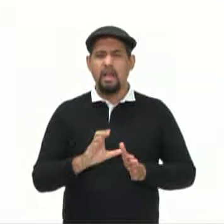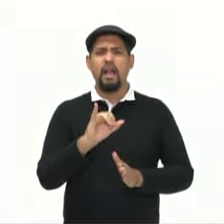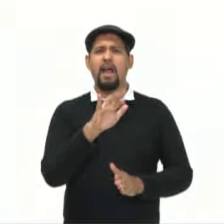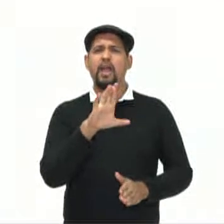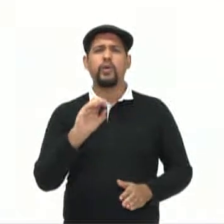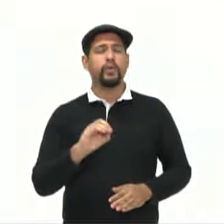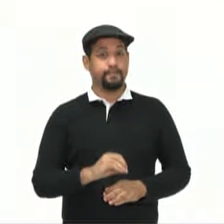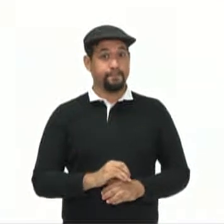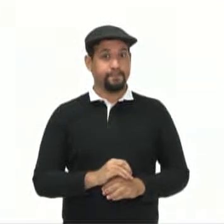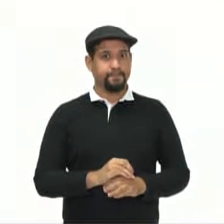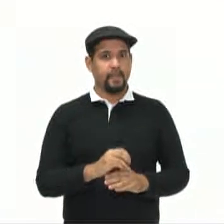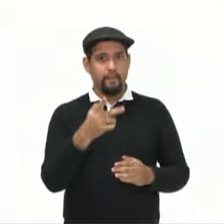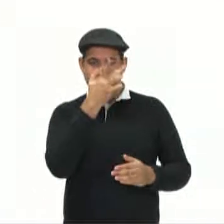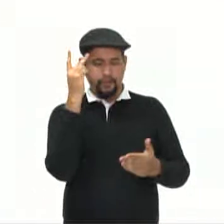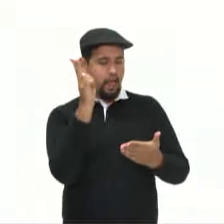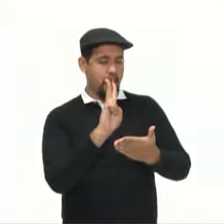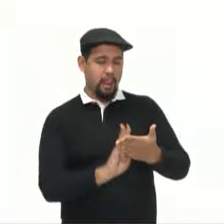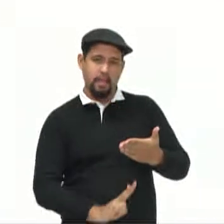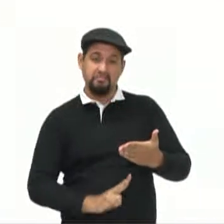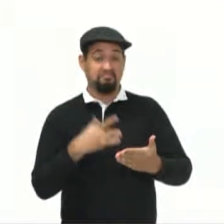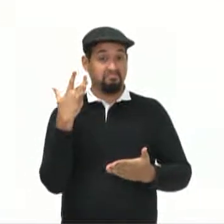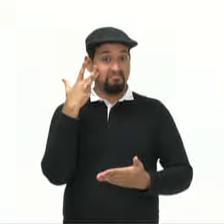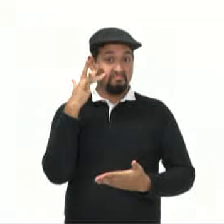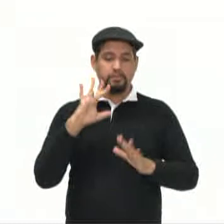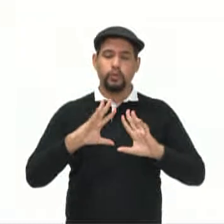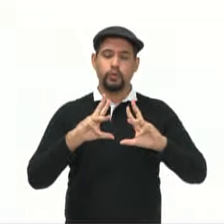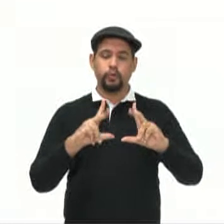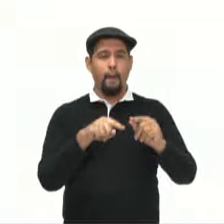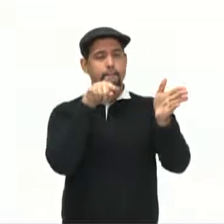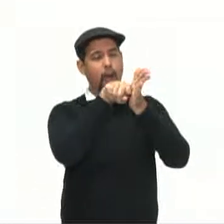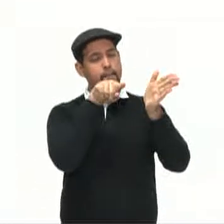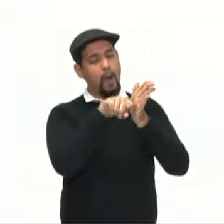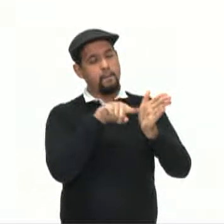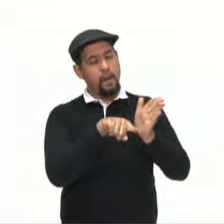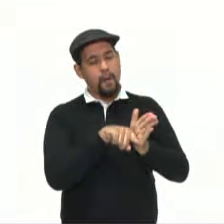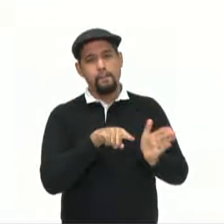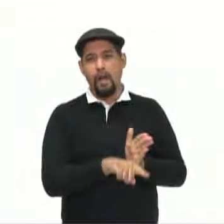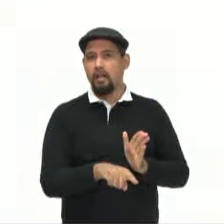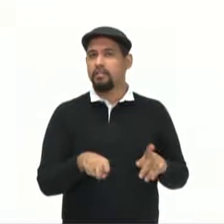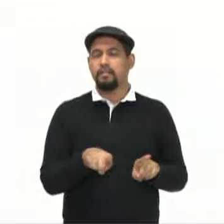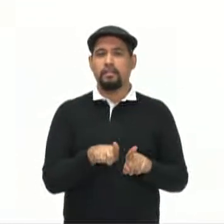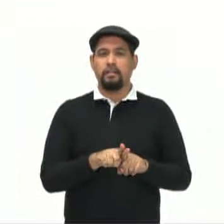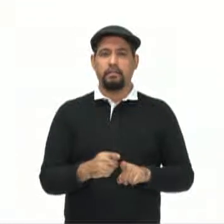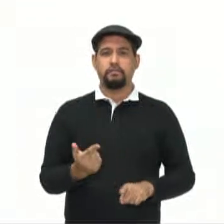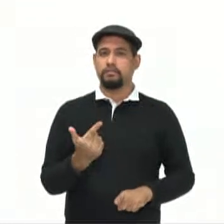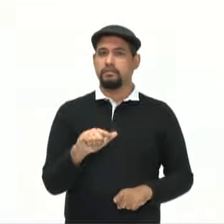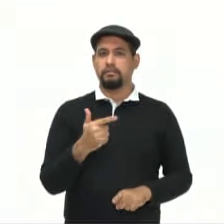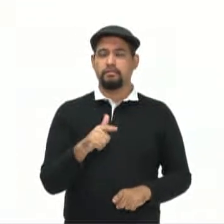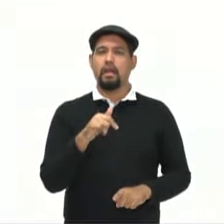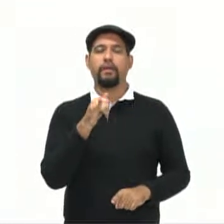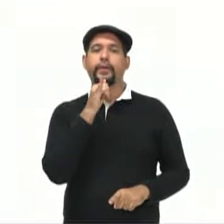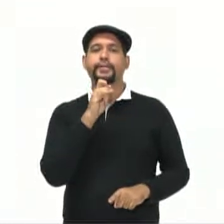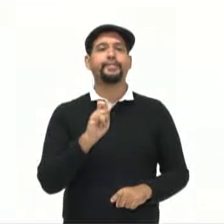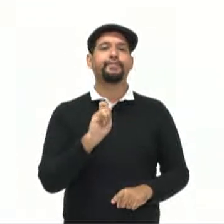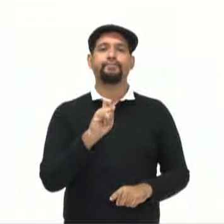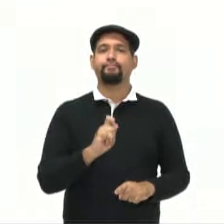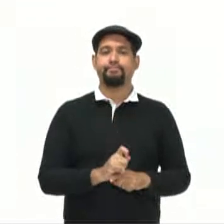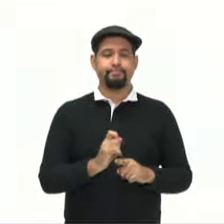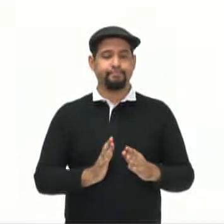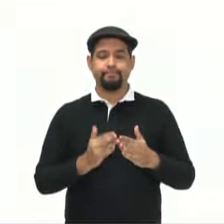que responder não sei a todas essas perguntas não passará provavelmente em